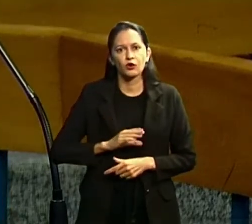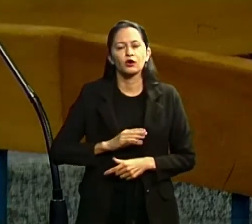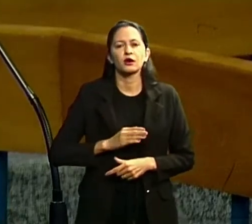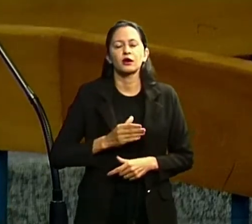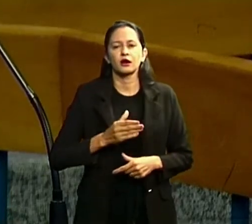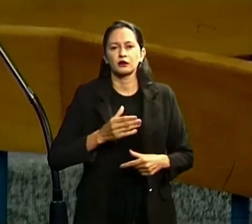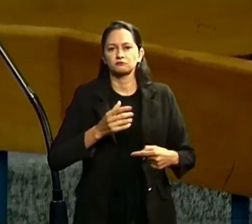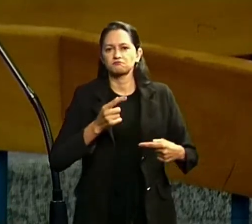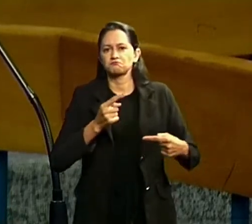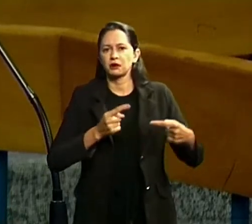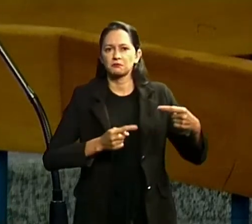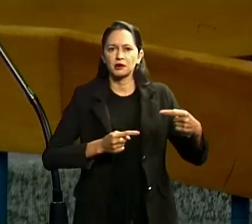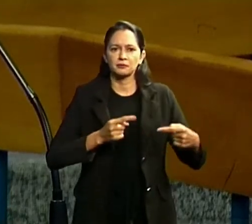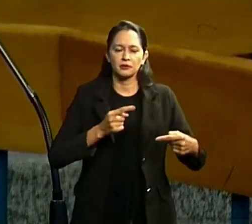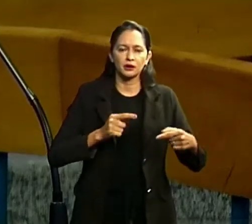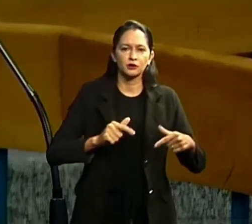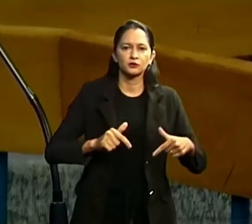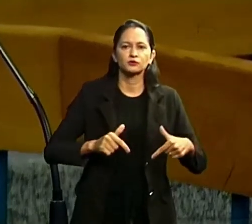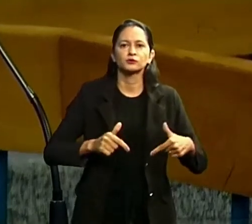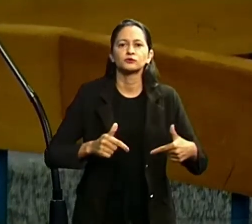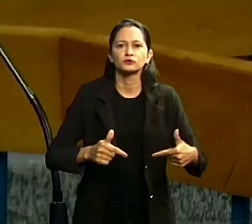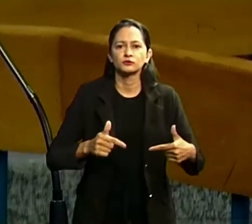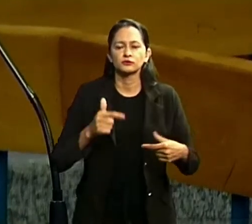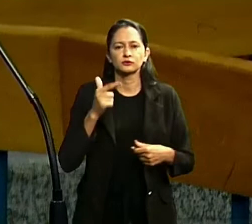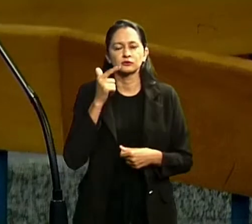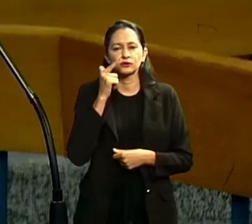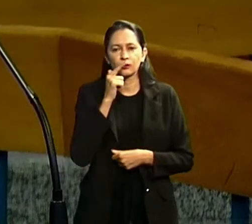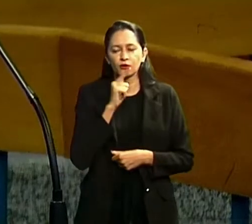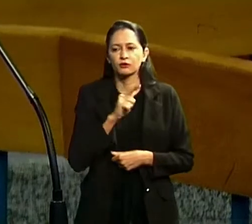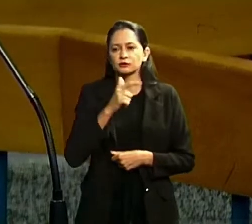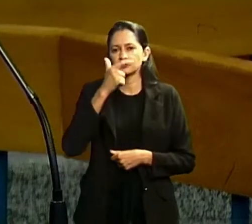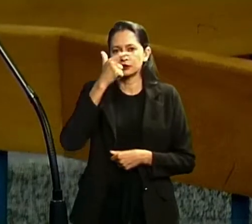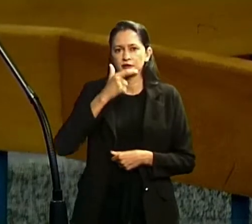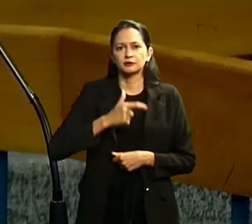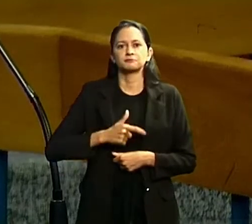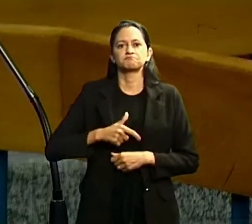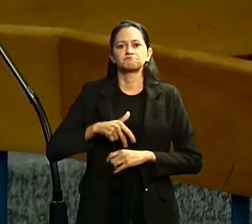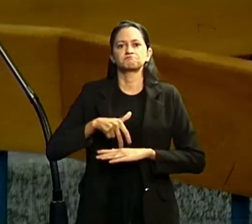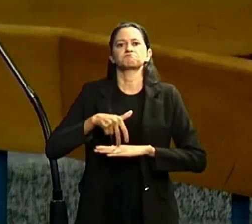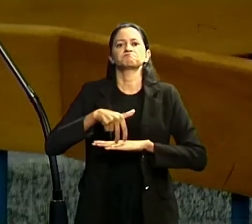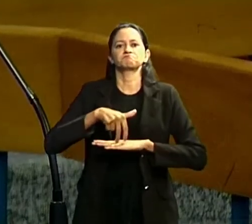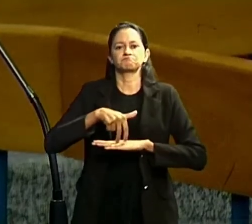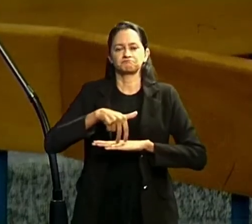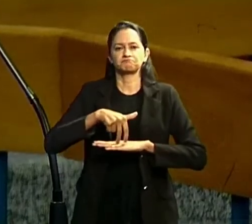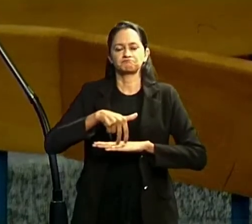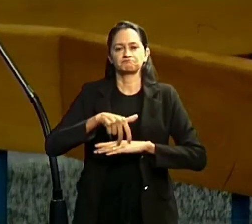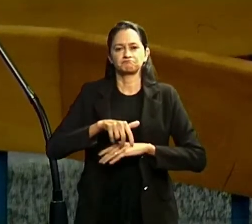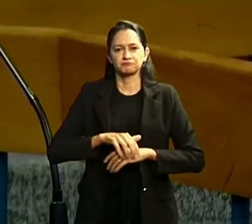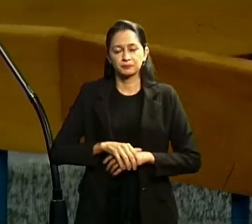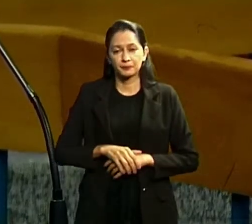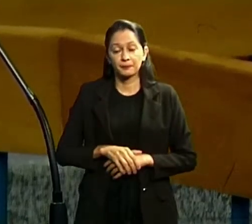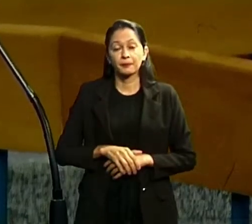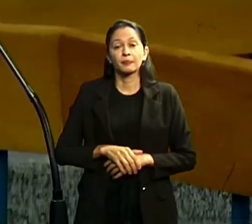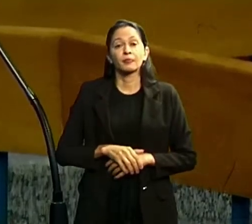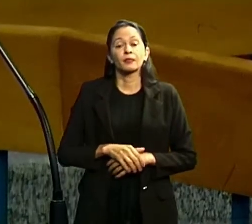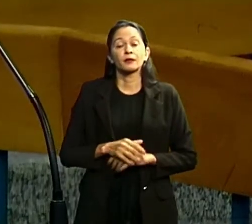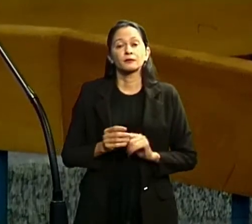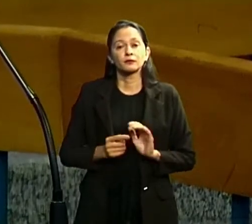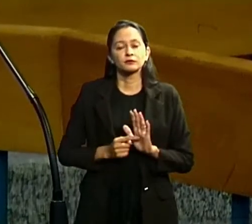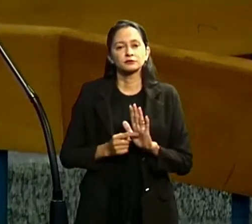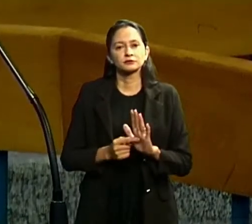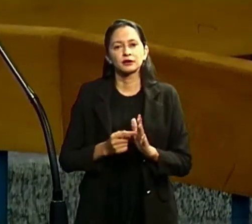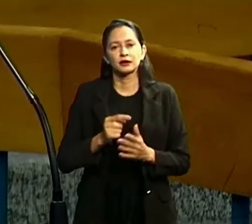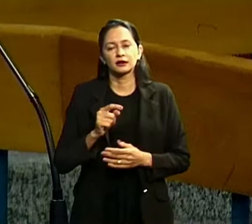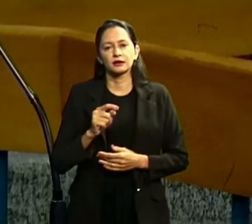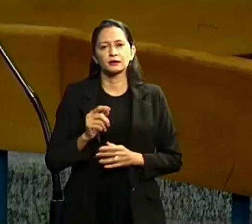sistema para buscar o seu espaço, né, para colocar em prática as melhores que acredita. E eu